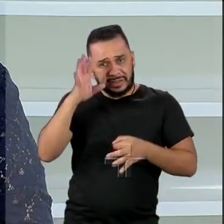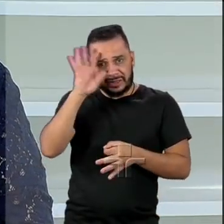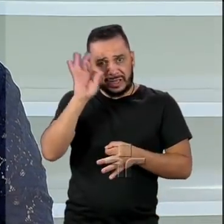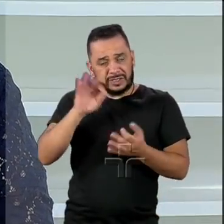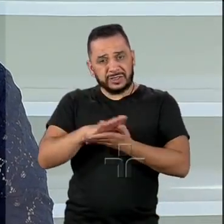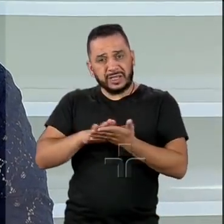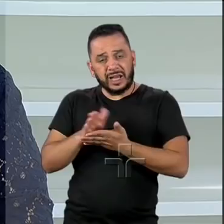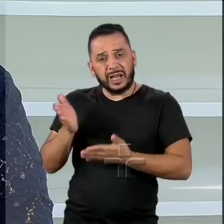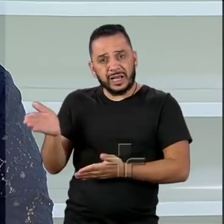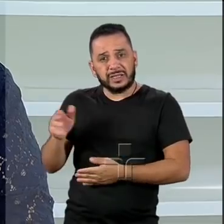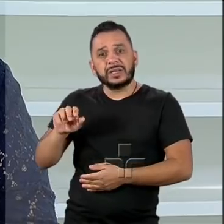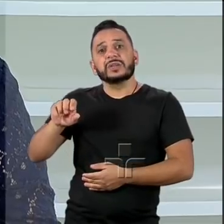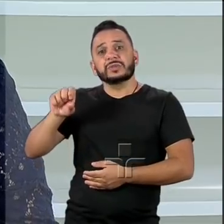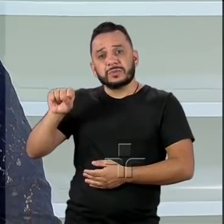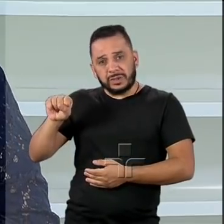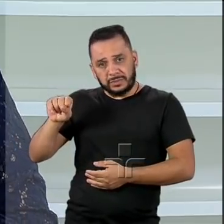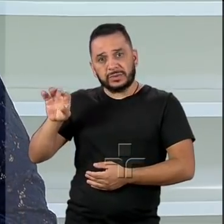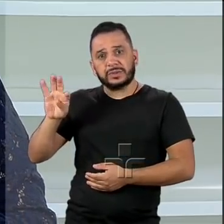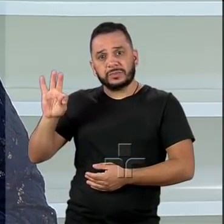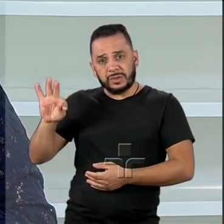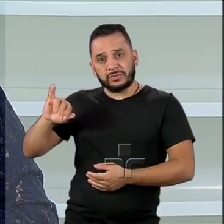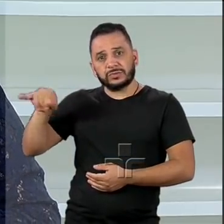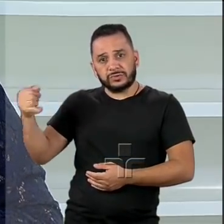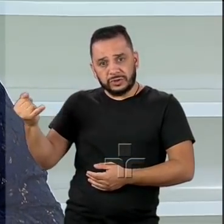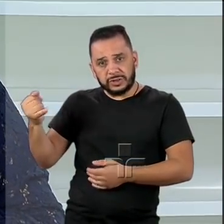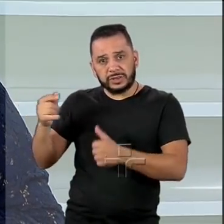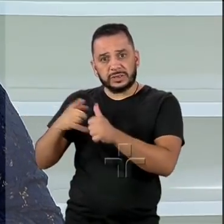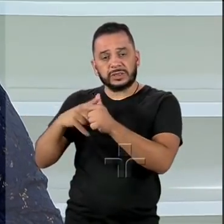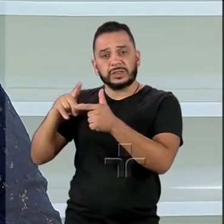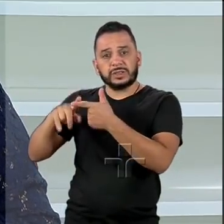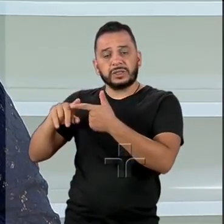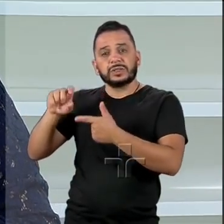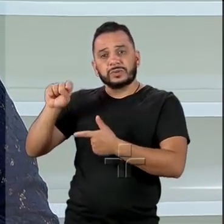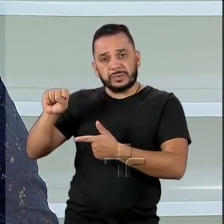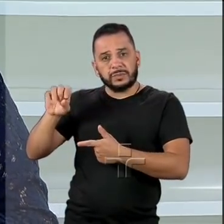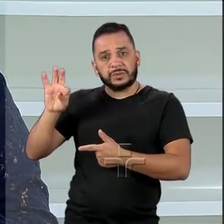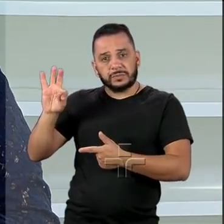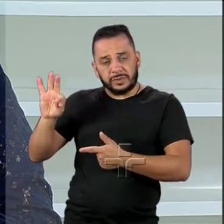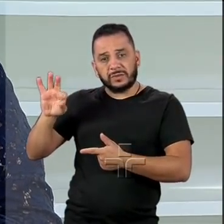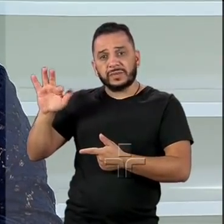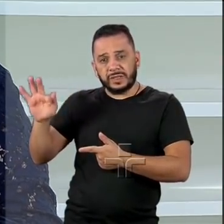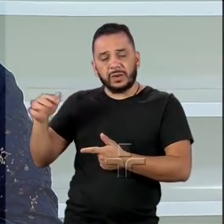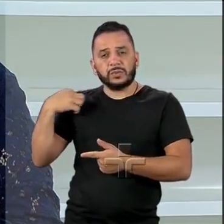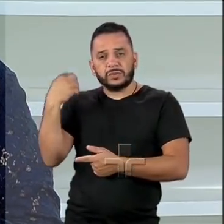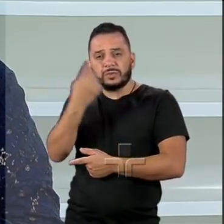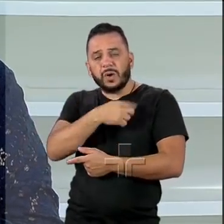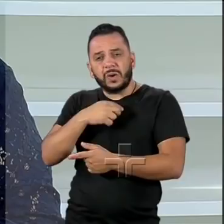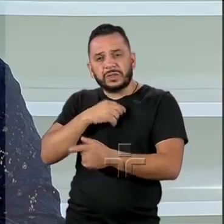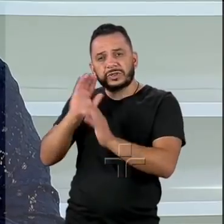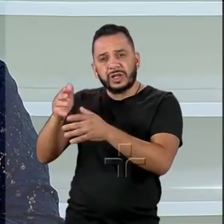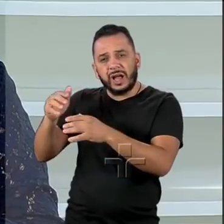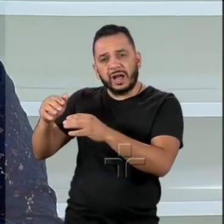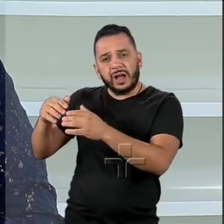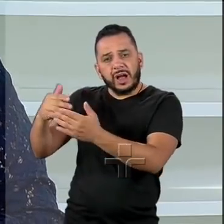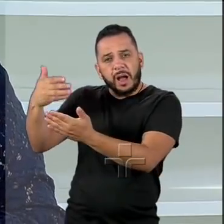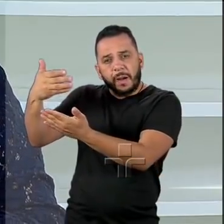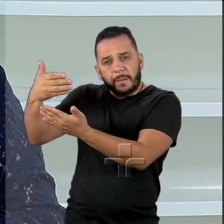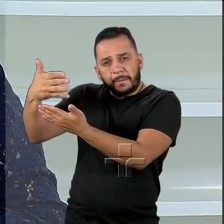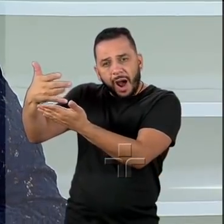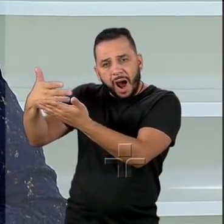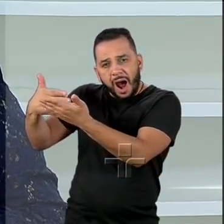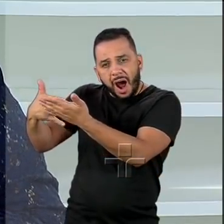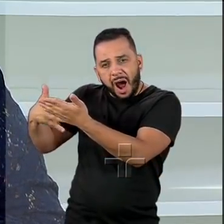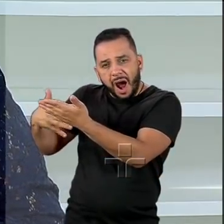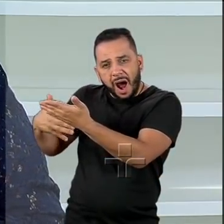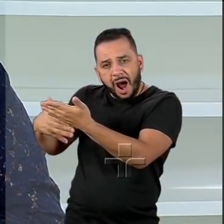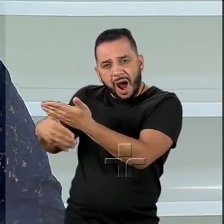Superior Tribunal de Justiça, nós examinamos as teses jurídicas e quem for vencido tem